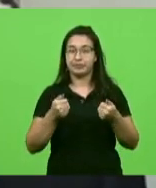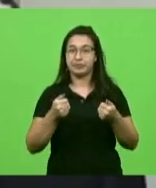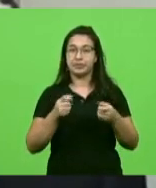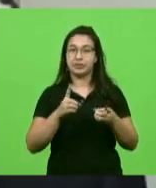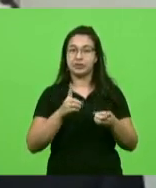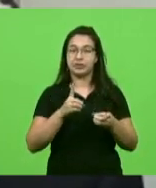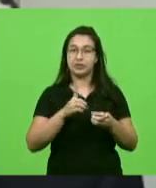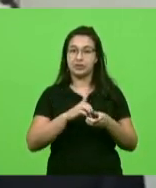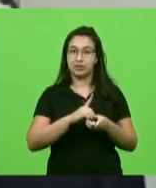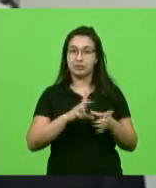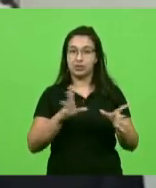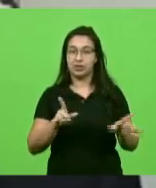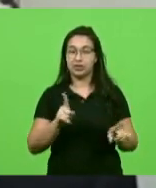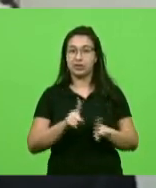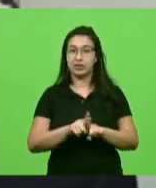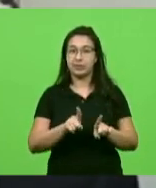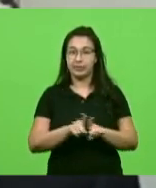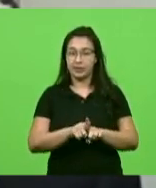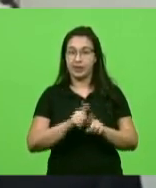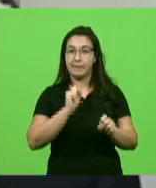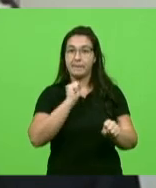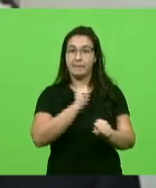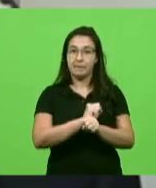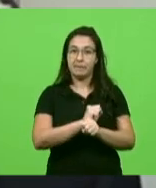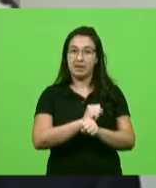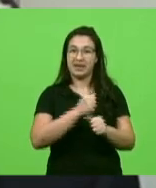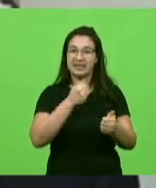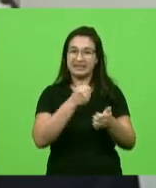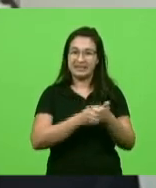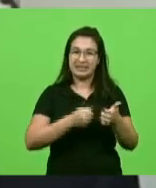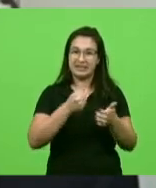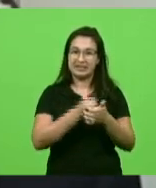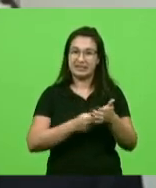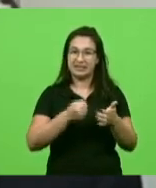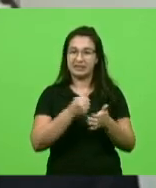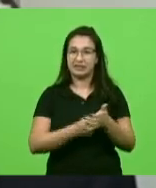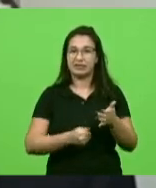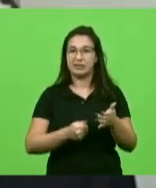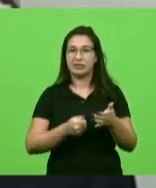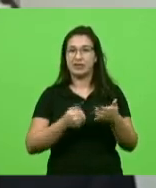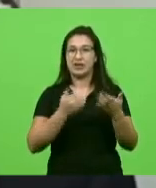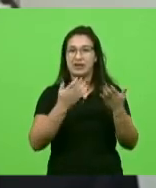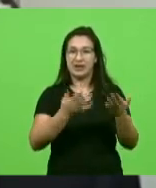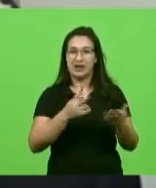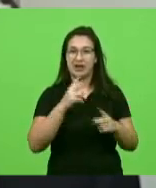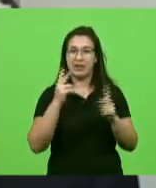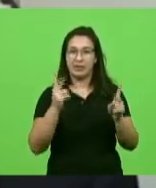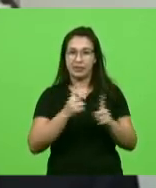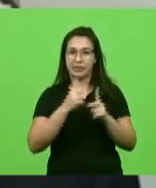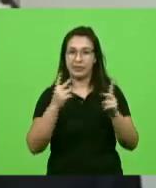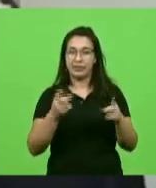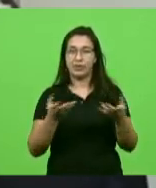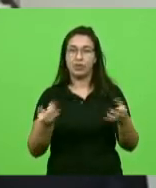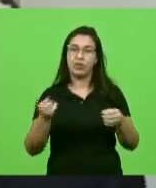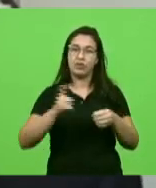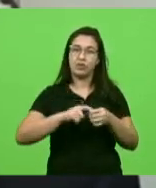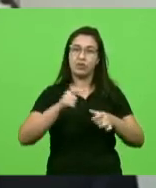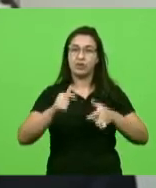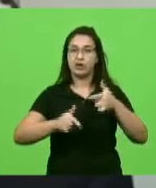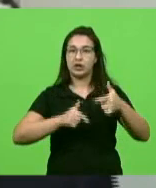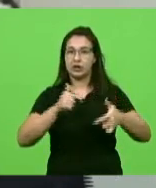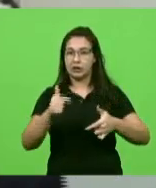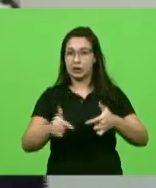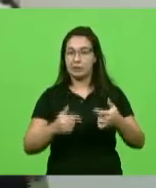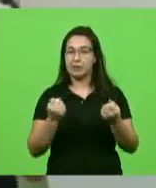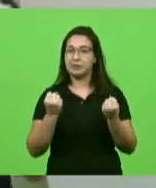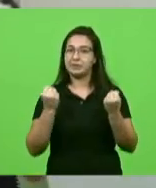parar de lutar contra Moinhos de Vento e voltar aos trilhos do bem-estar dos Catarinenses do trabalho e dá para